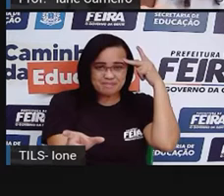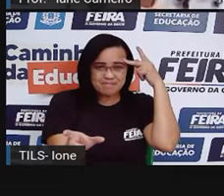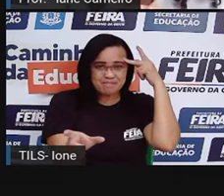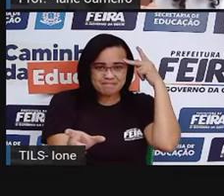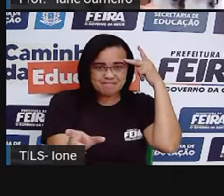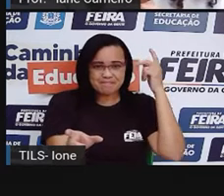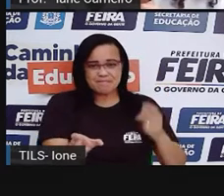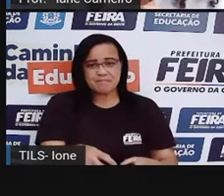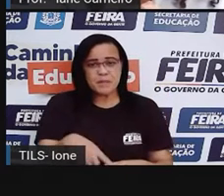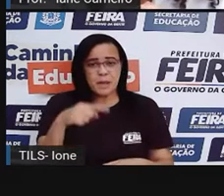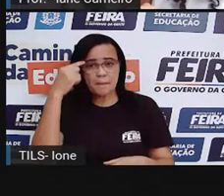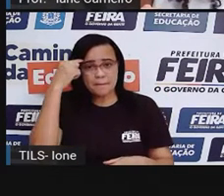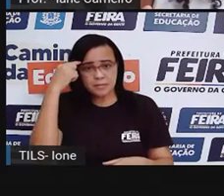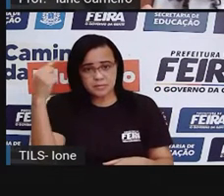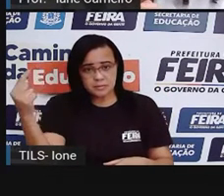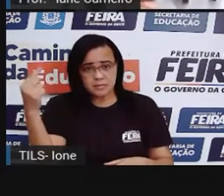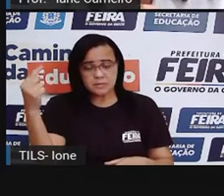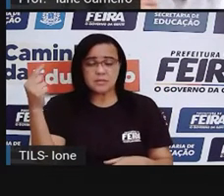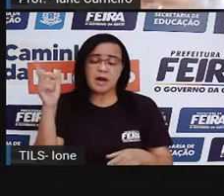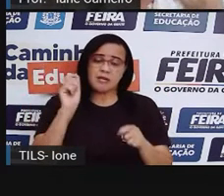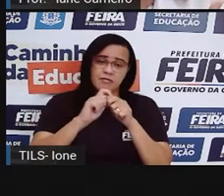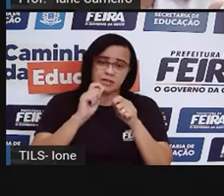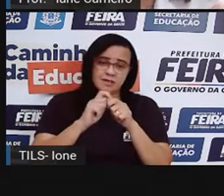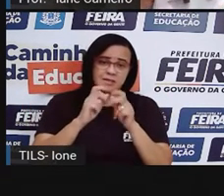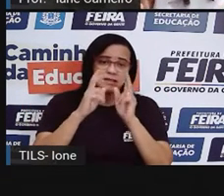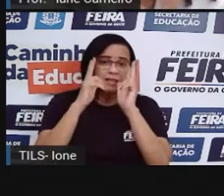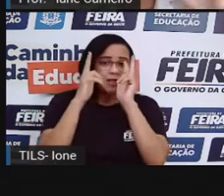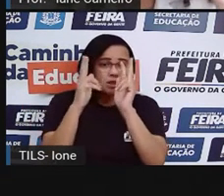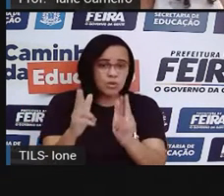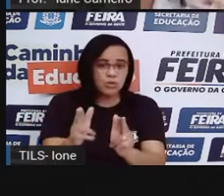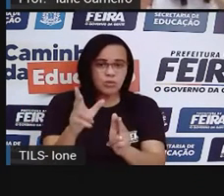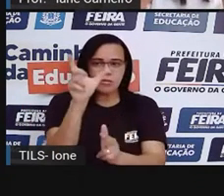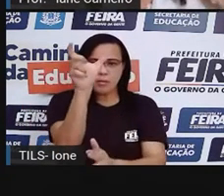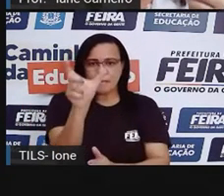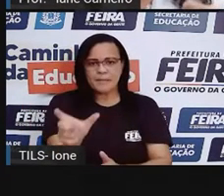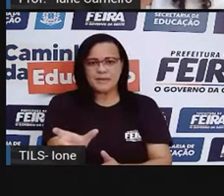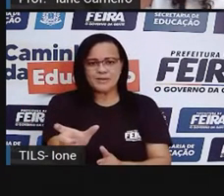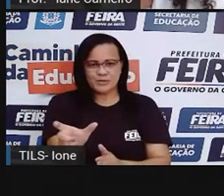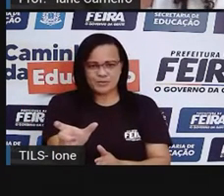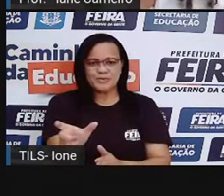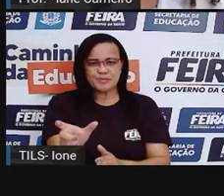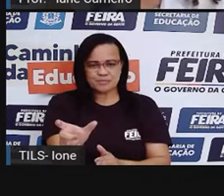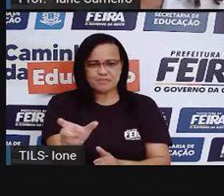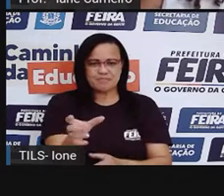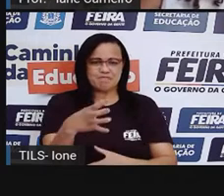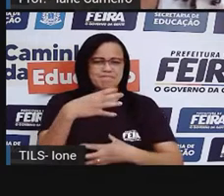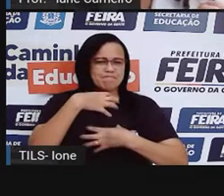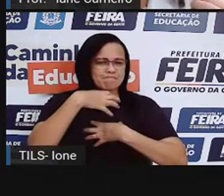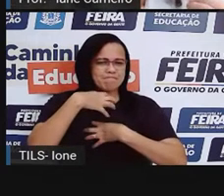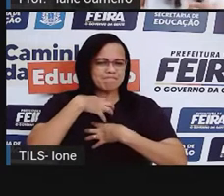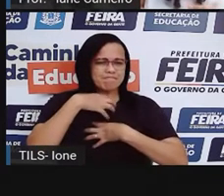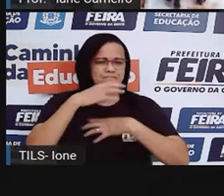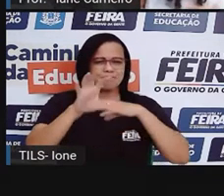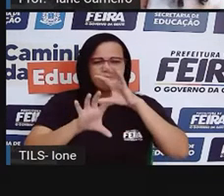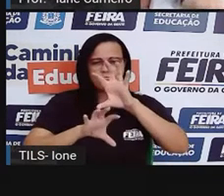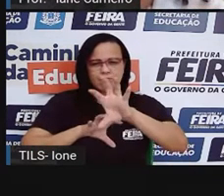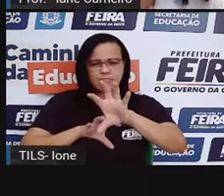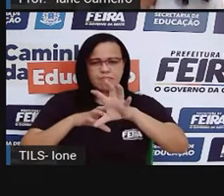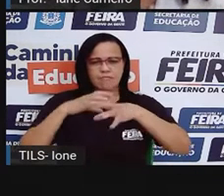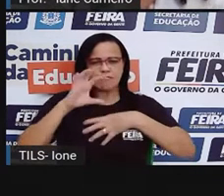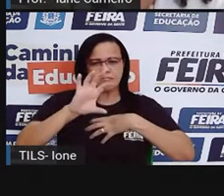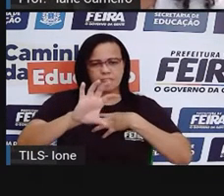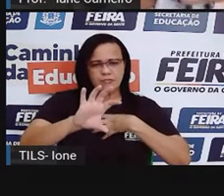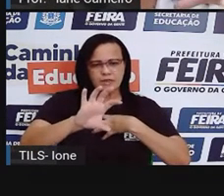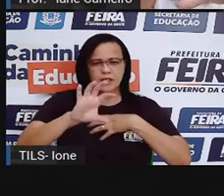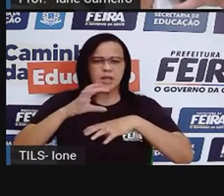vendo aí na imagenzinha, né, que a Pró colocou, empatia é isso. É você tentar se colocar, né,